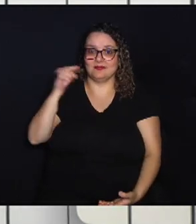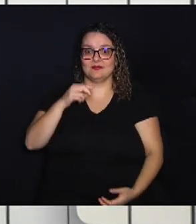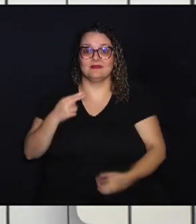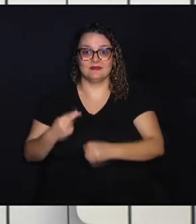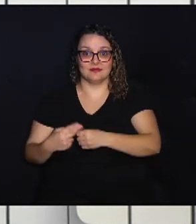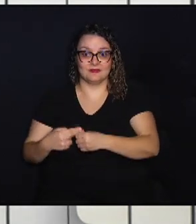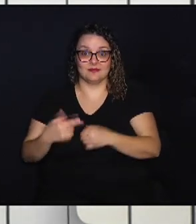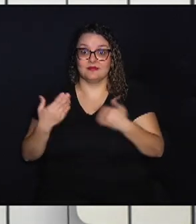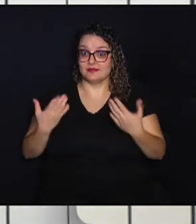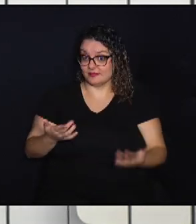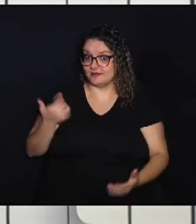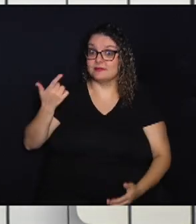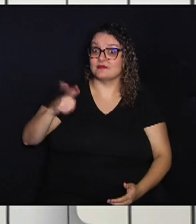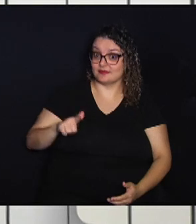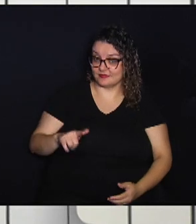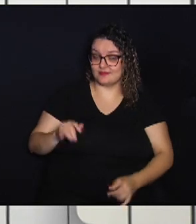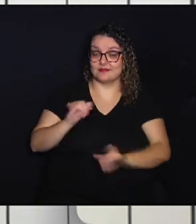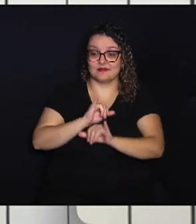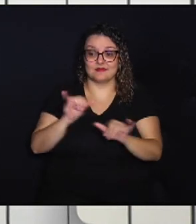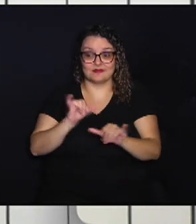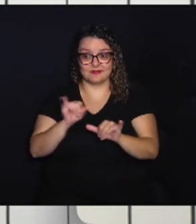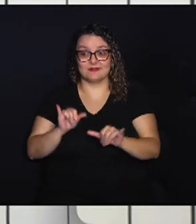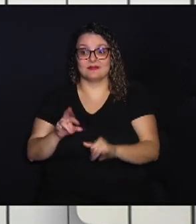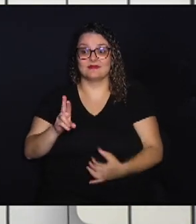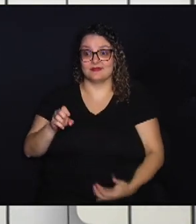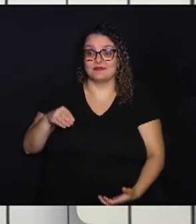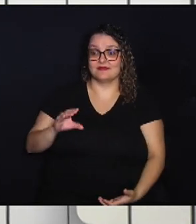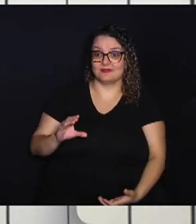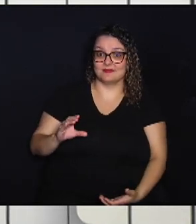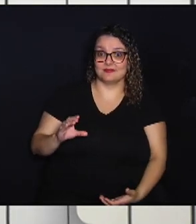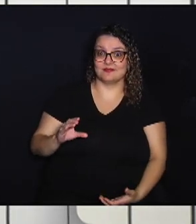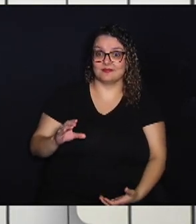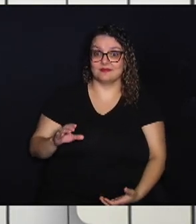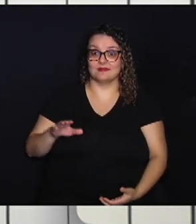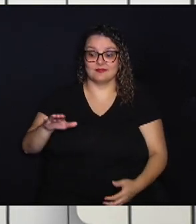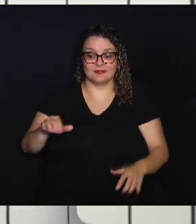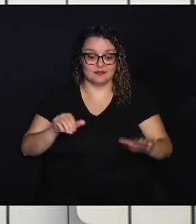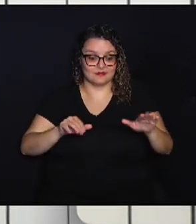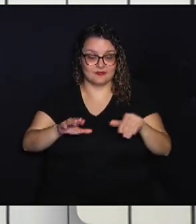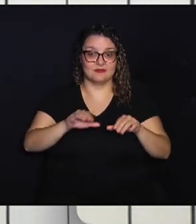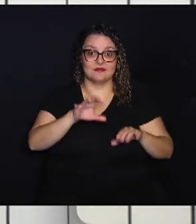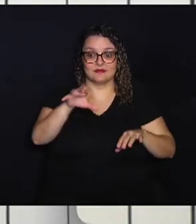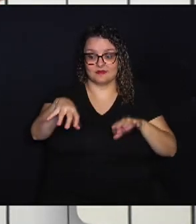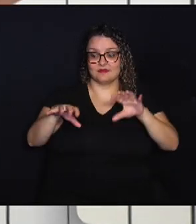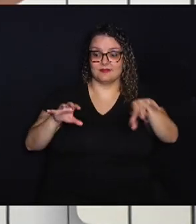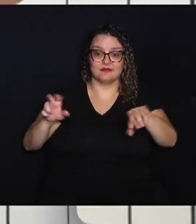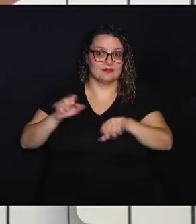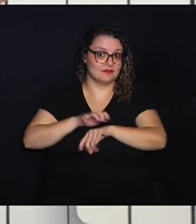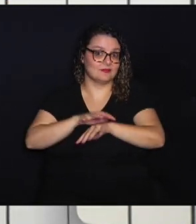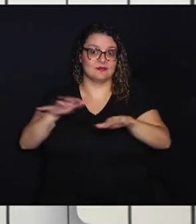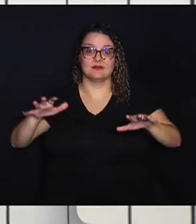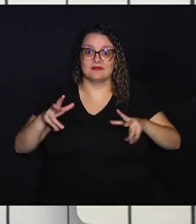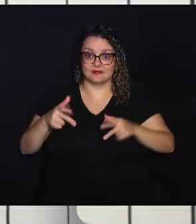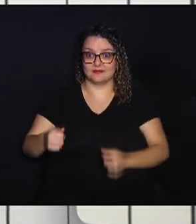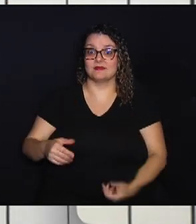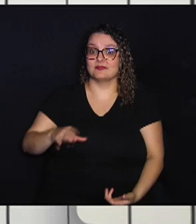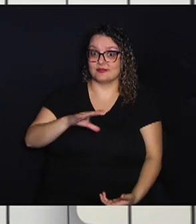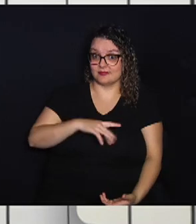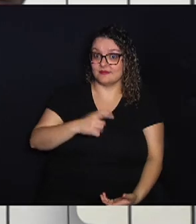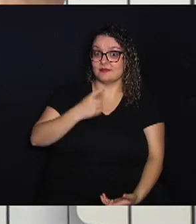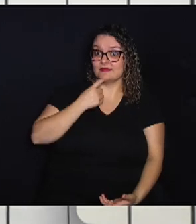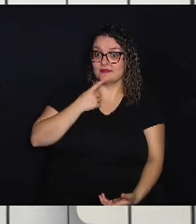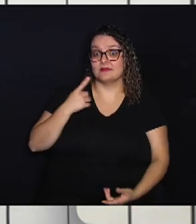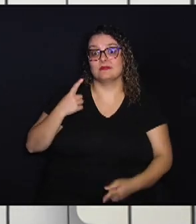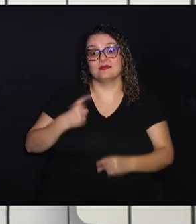Unicamp. Bom, a gente segue aqui com as notícias da metrópole e acionando a nossa equipe, que está espalhada por toda a cidade.